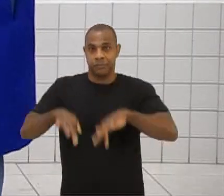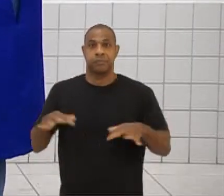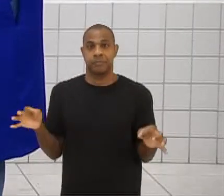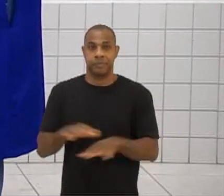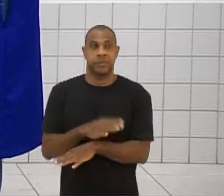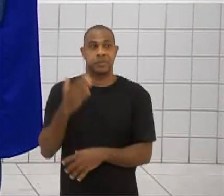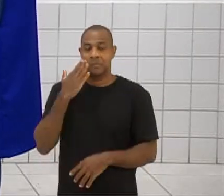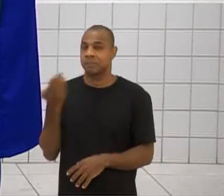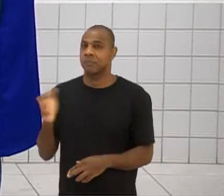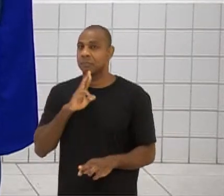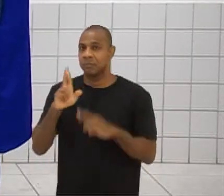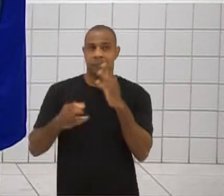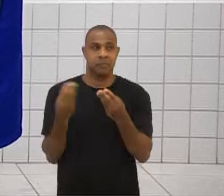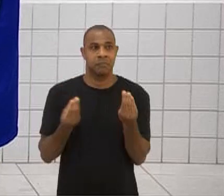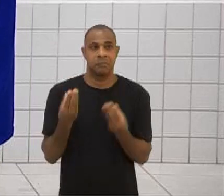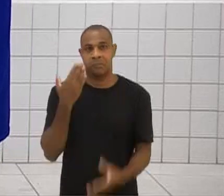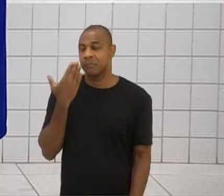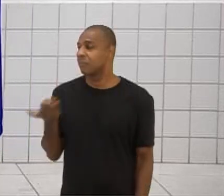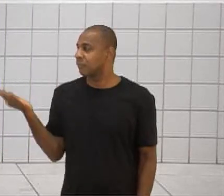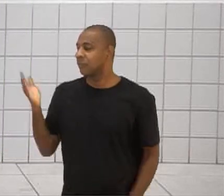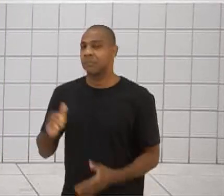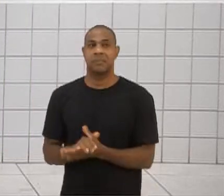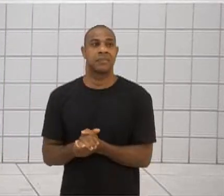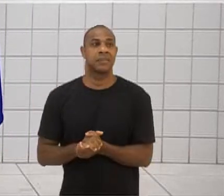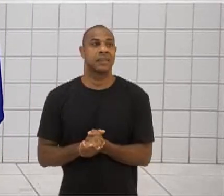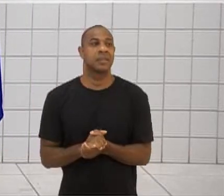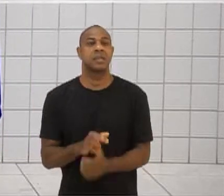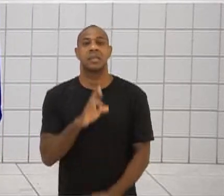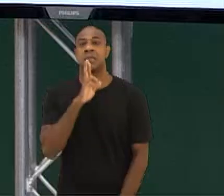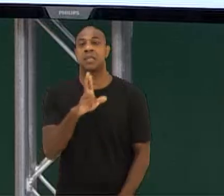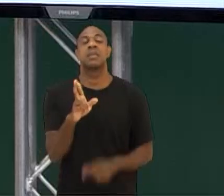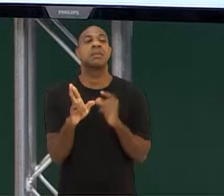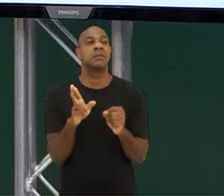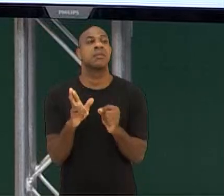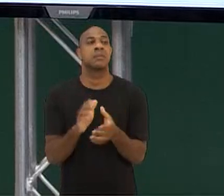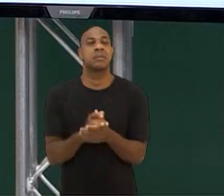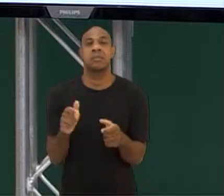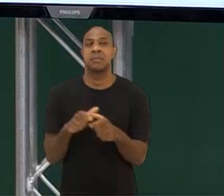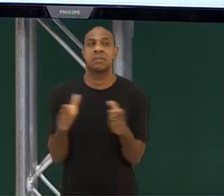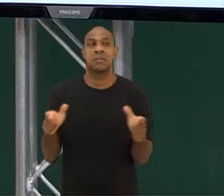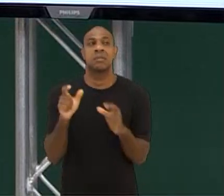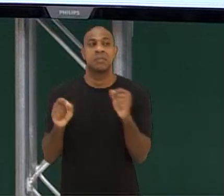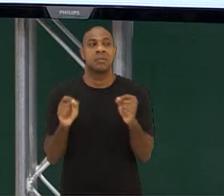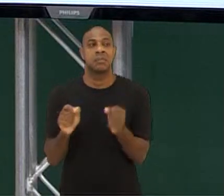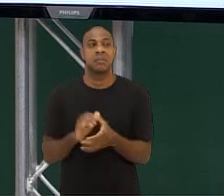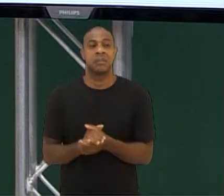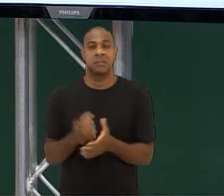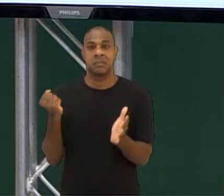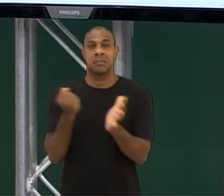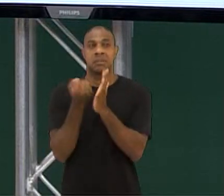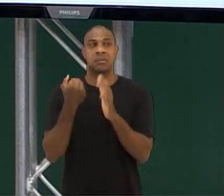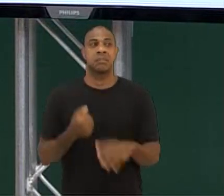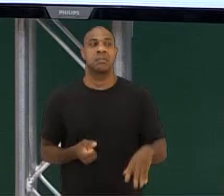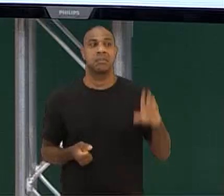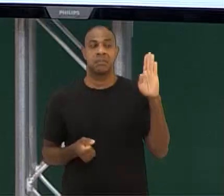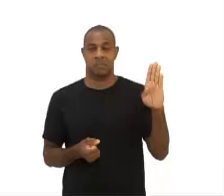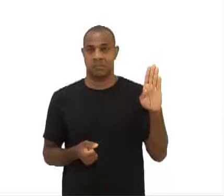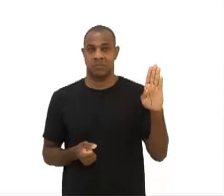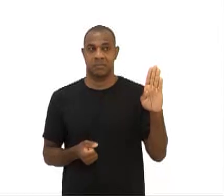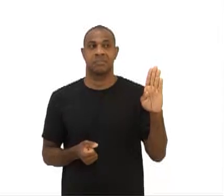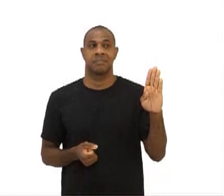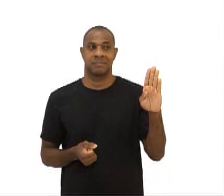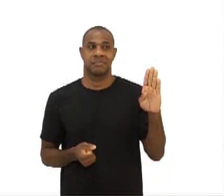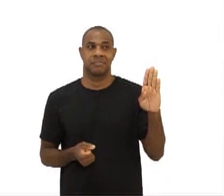resultado? Vamos. A resposta está correta? Resposta aqui pelo aplicativo, a maioria a maioria marcou a letra B, que o gráfico de G